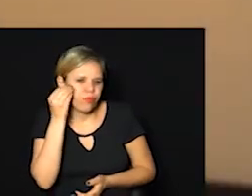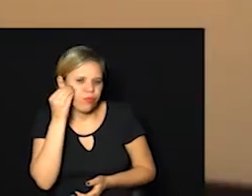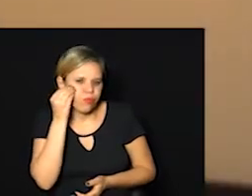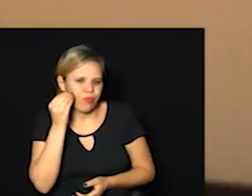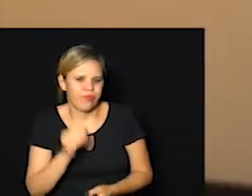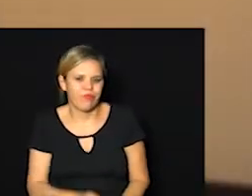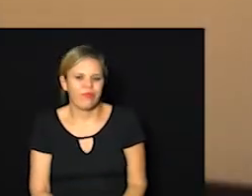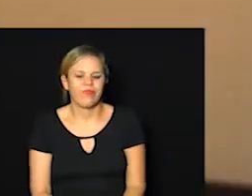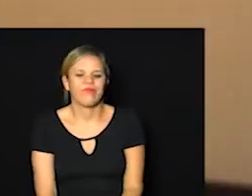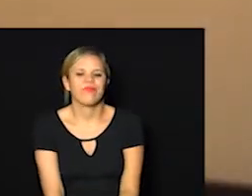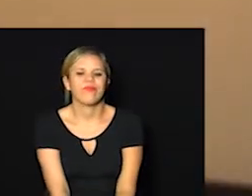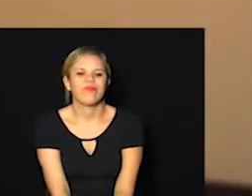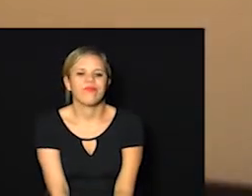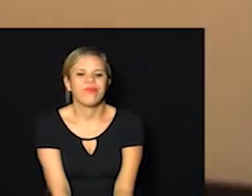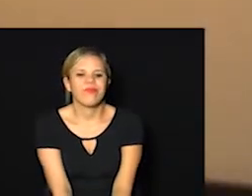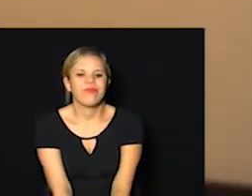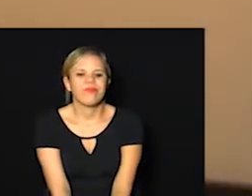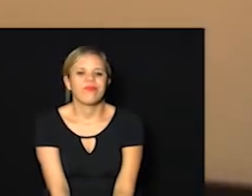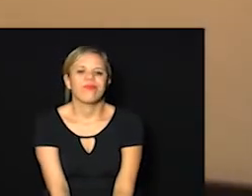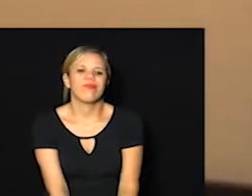ó.